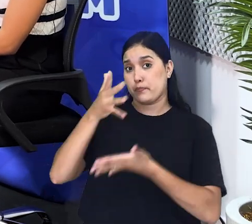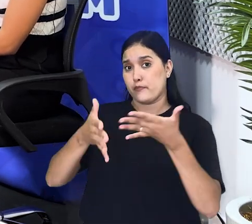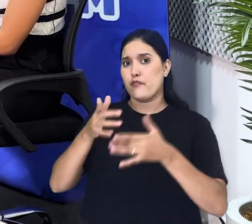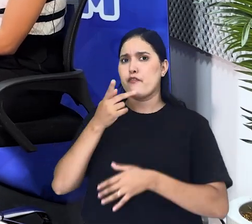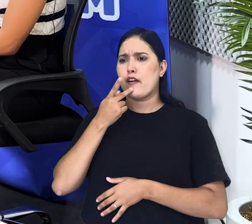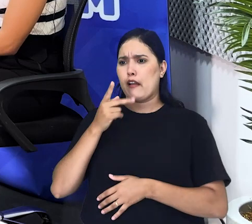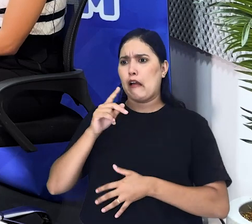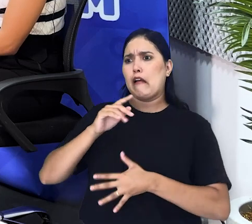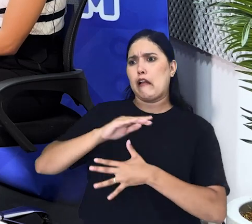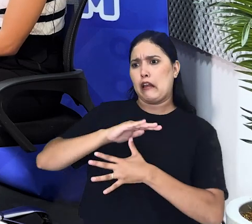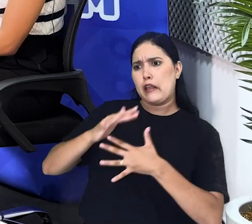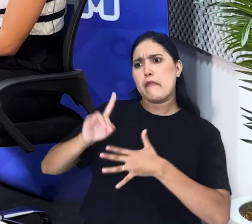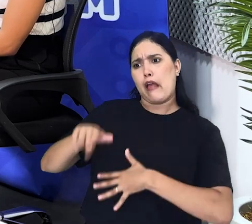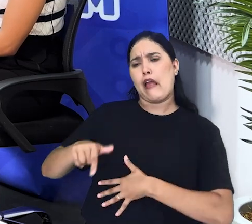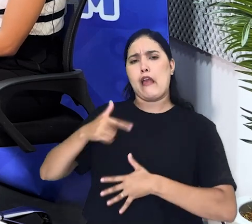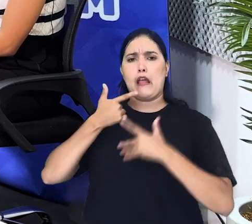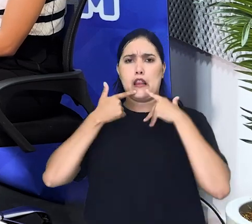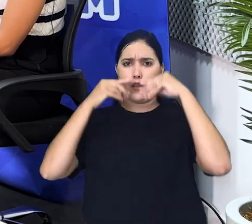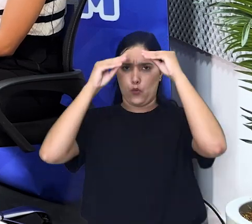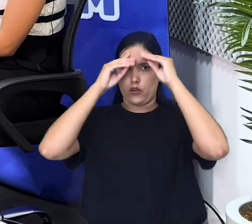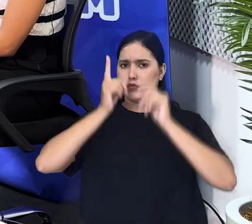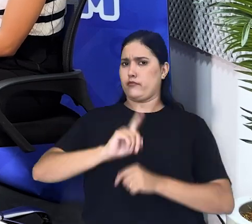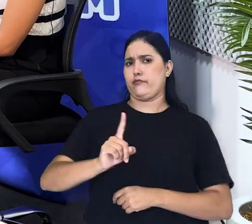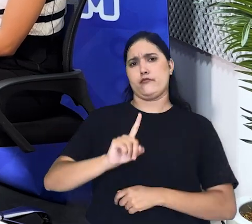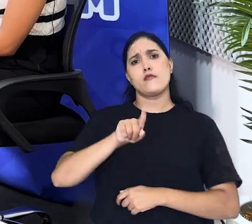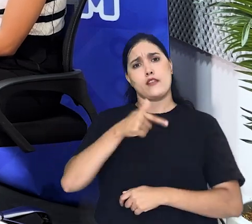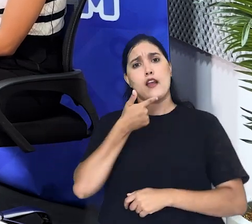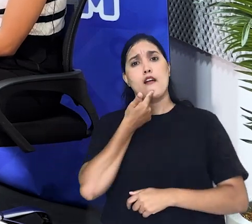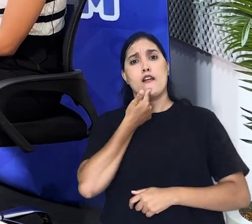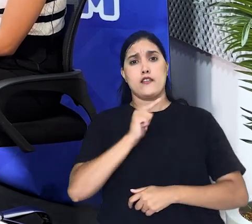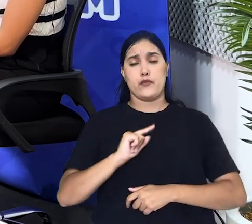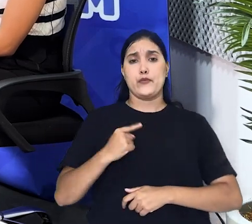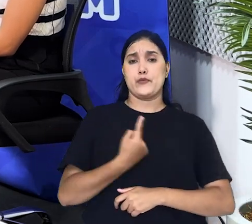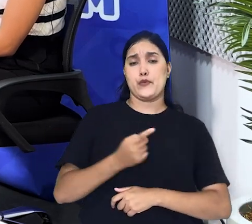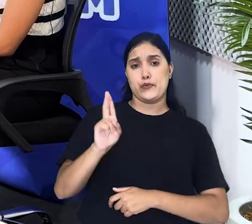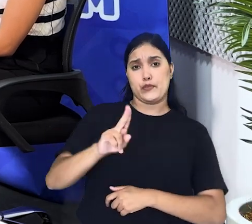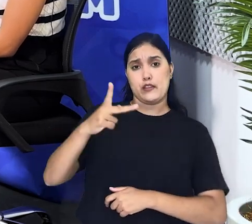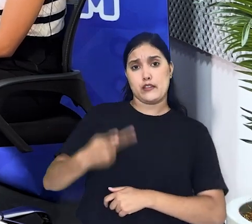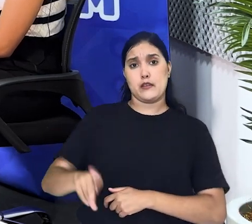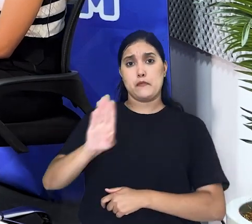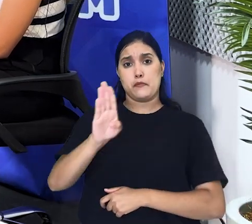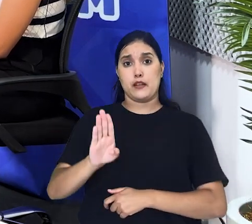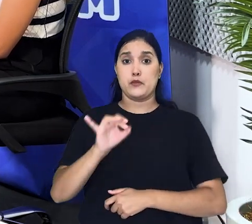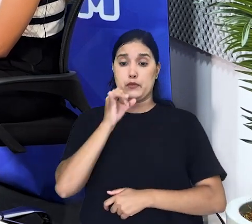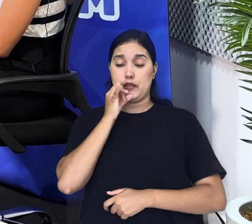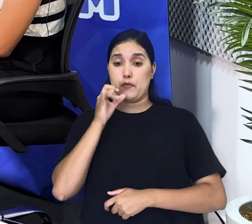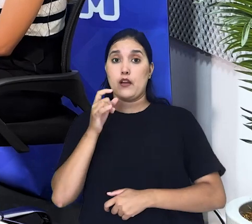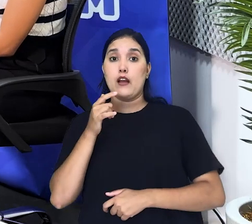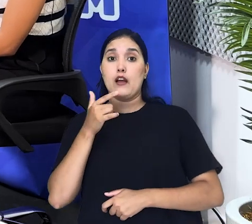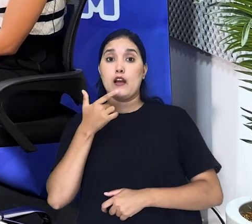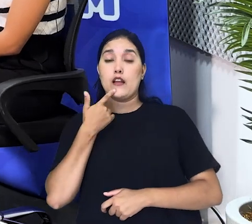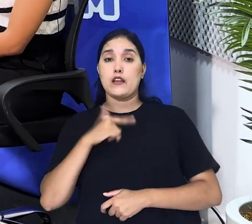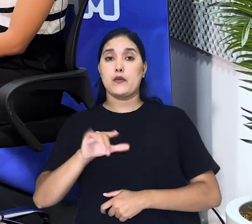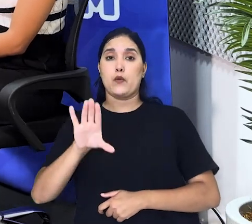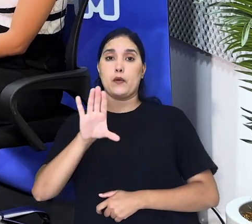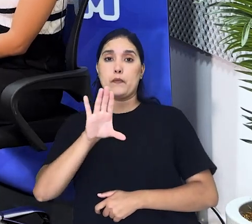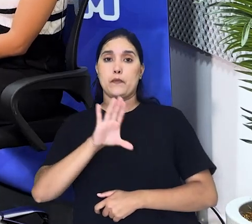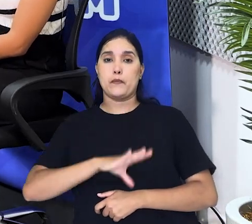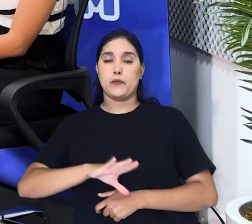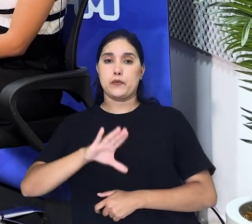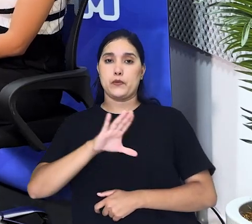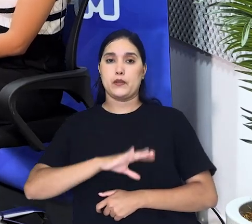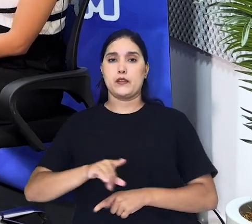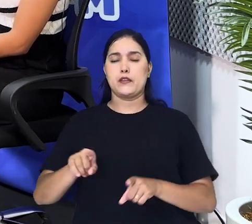tenho como colocar como língua, né, porque cada lugar é uma linguagem diferente. A gente pode fazer